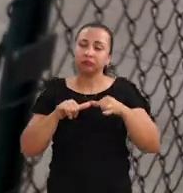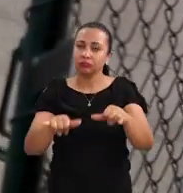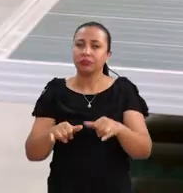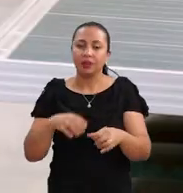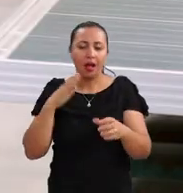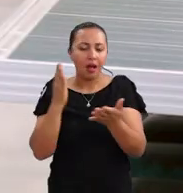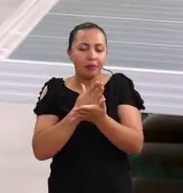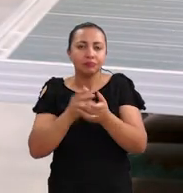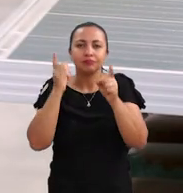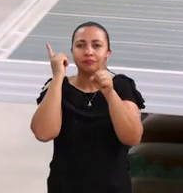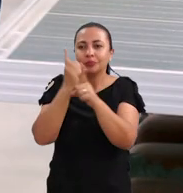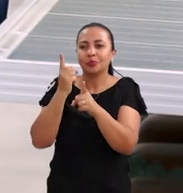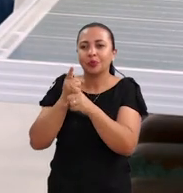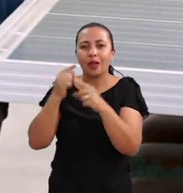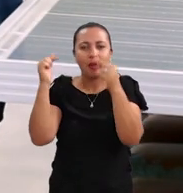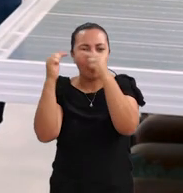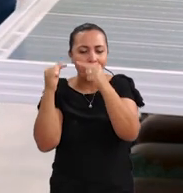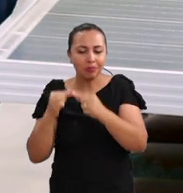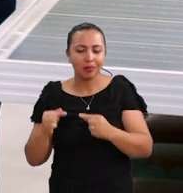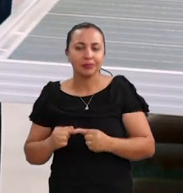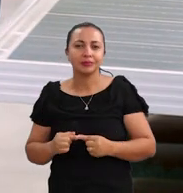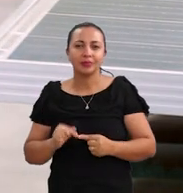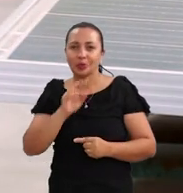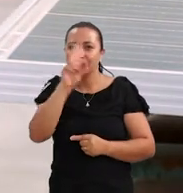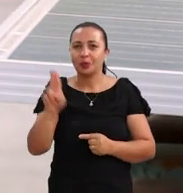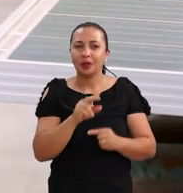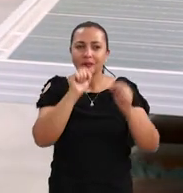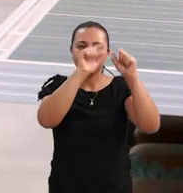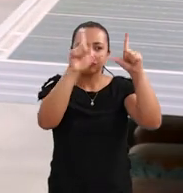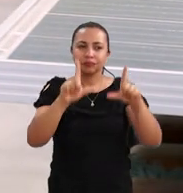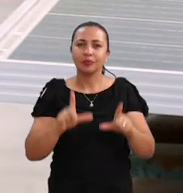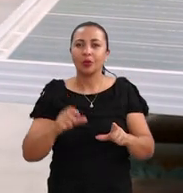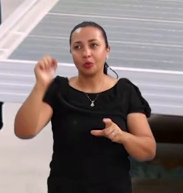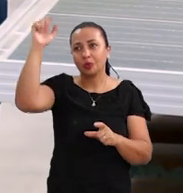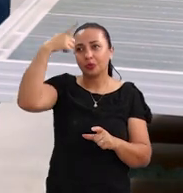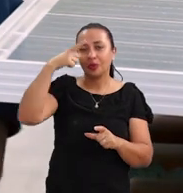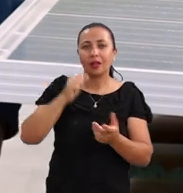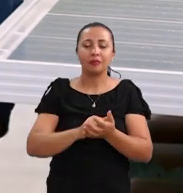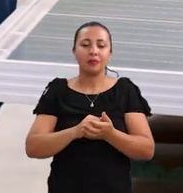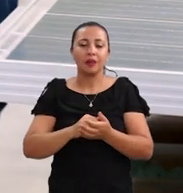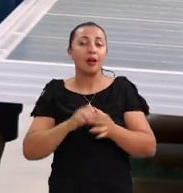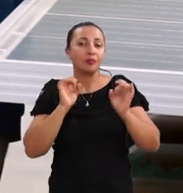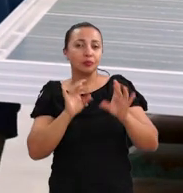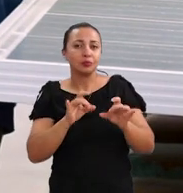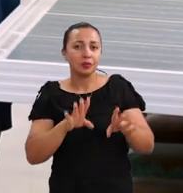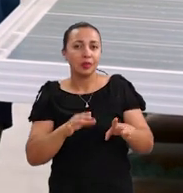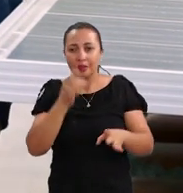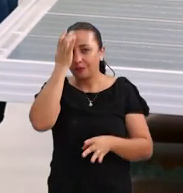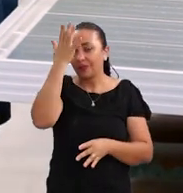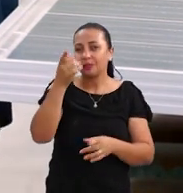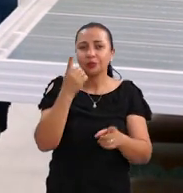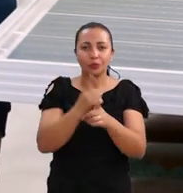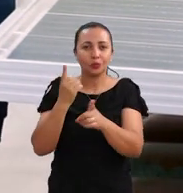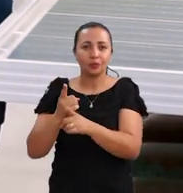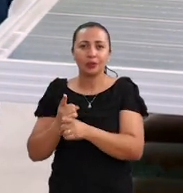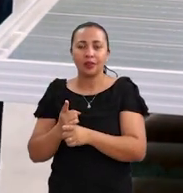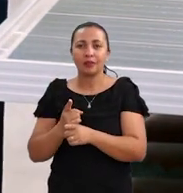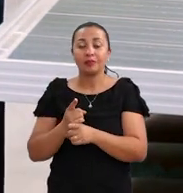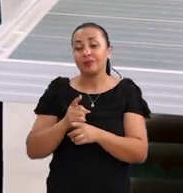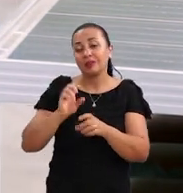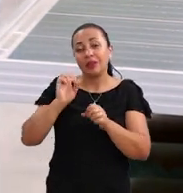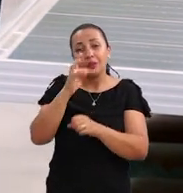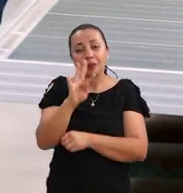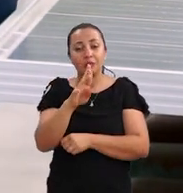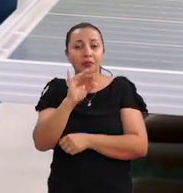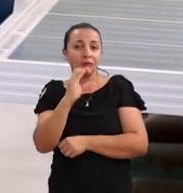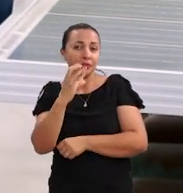encontrando essa combinação interessante de tentar unir um painel solar fotovoltaico comercial, fácil de ser encontrado aqui no mercado, e